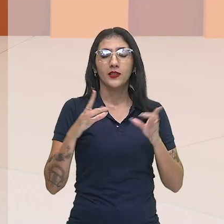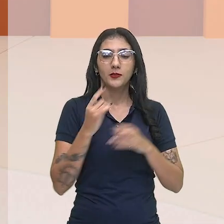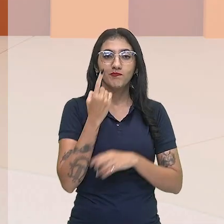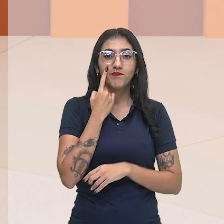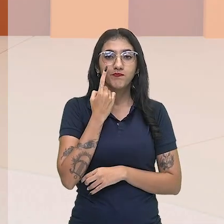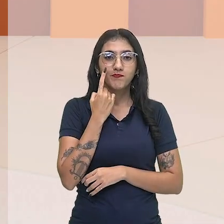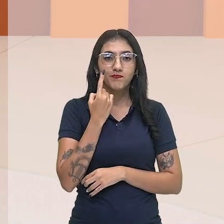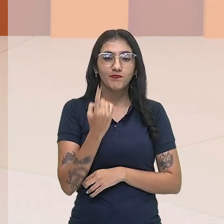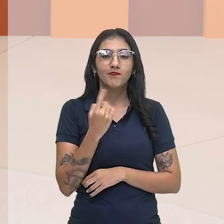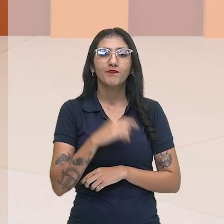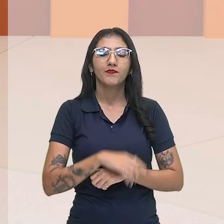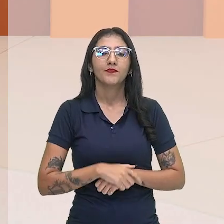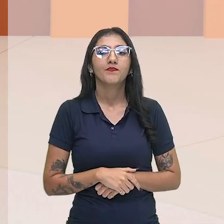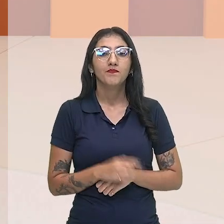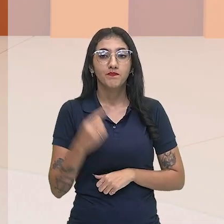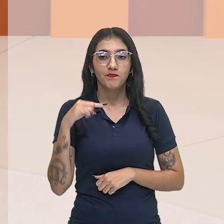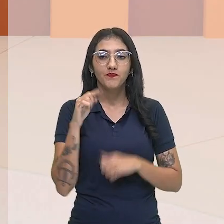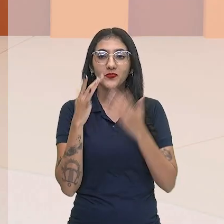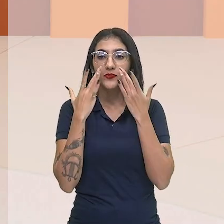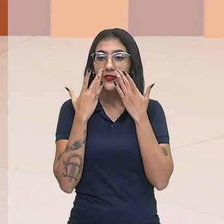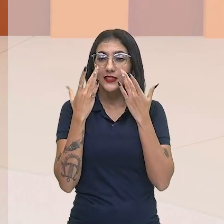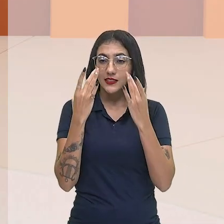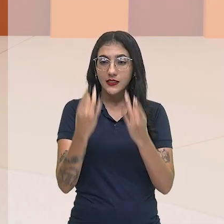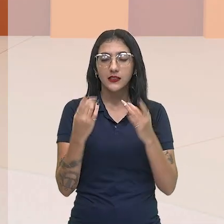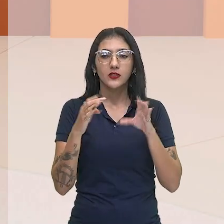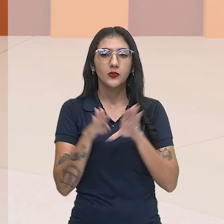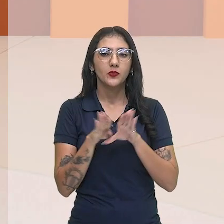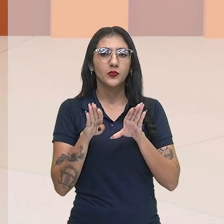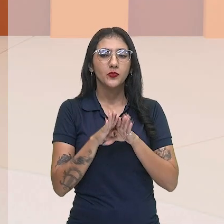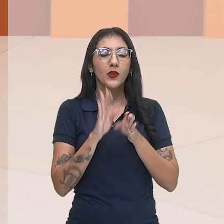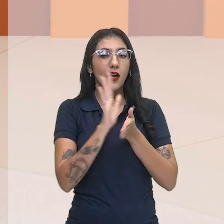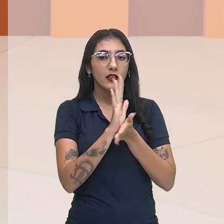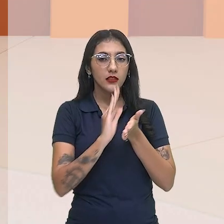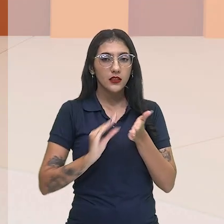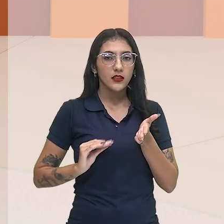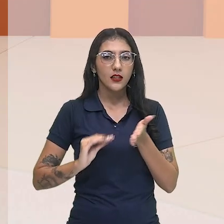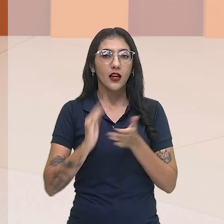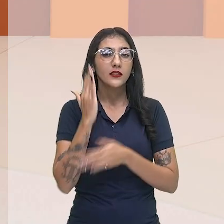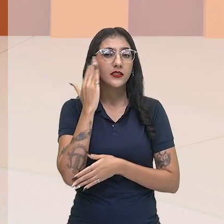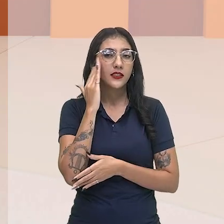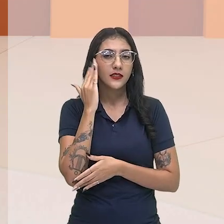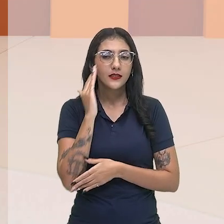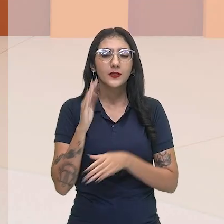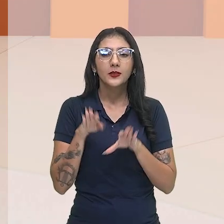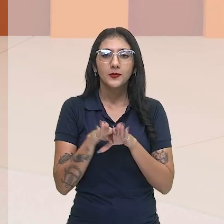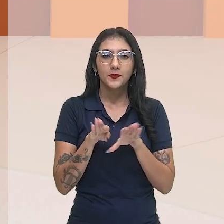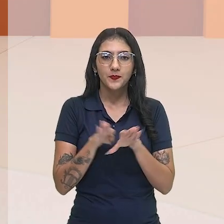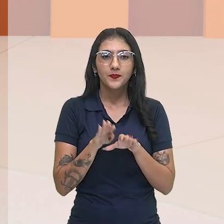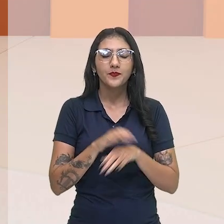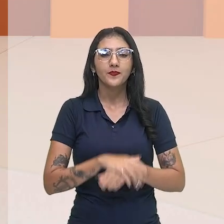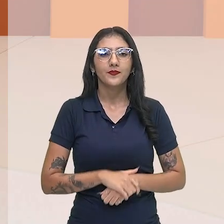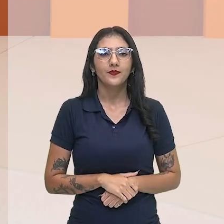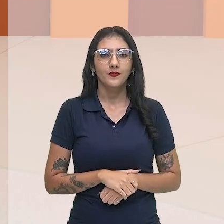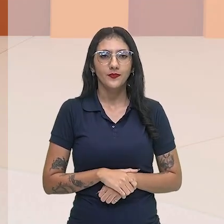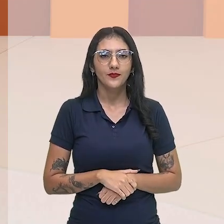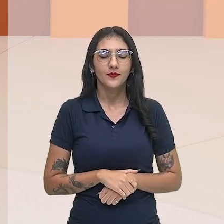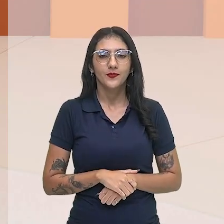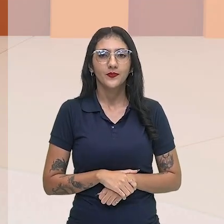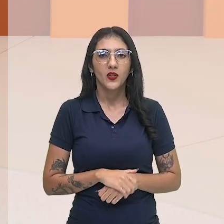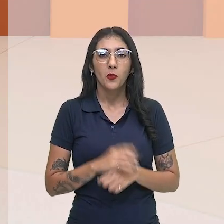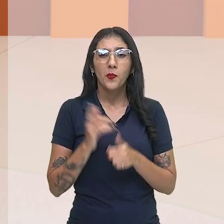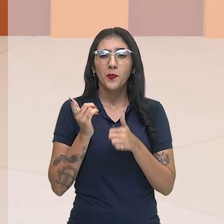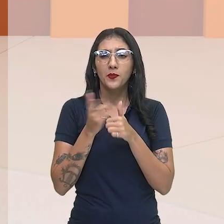aqui comigo para vocês verem e anotarem e entenderem também. O primeiro deles que nós